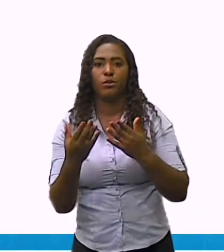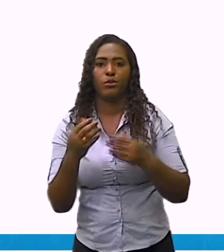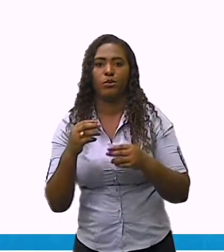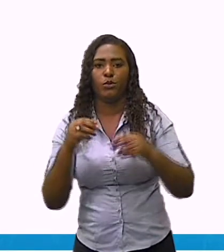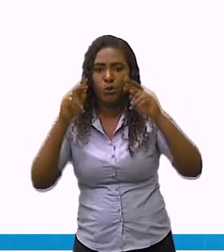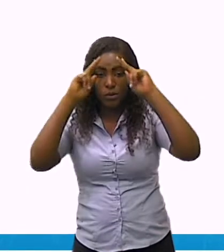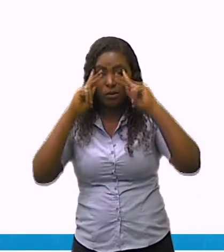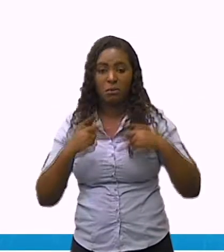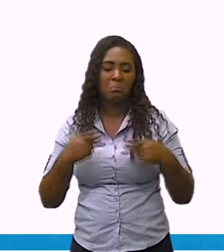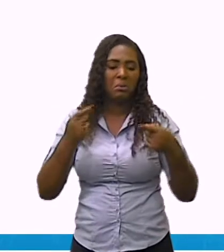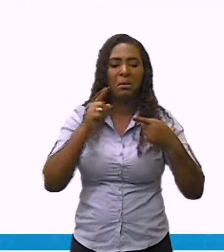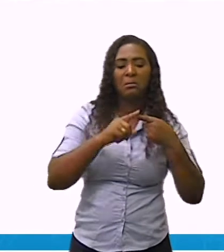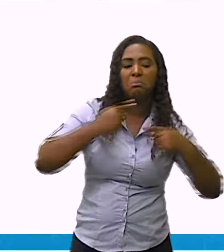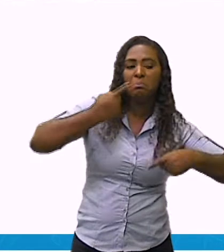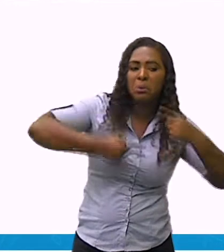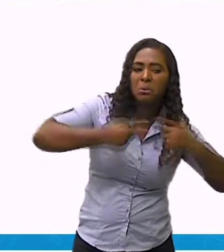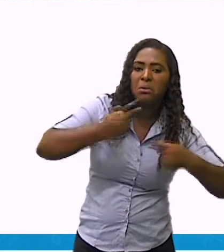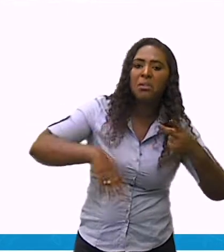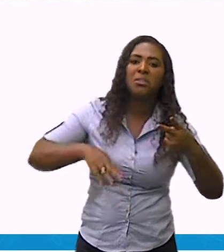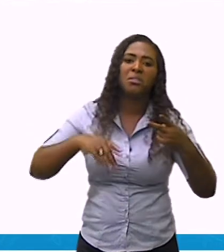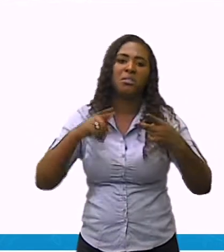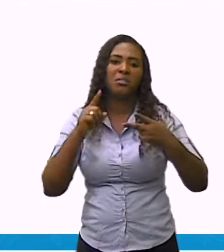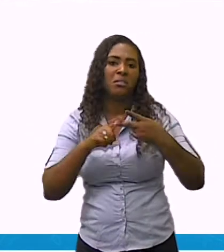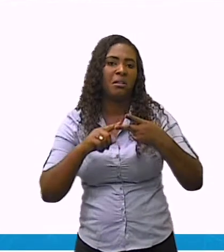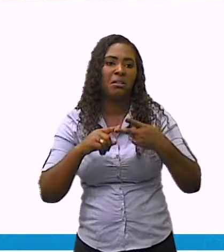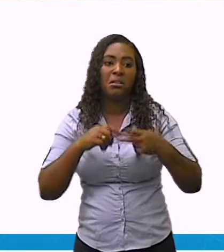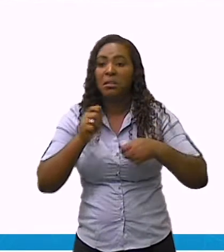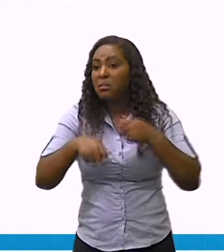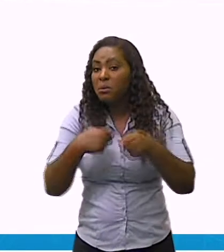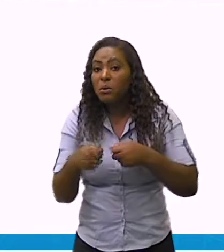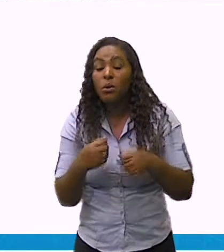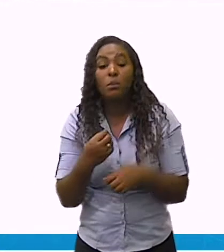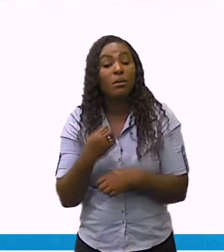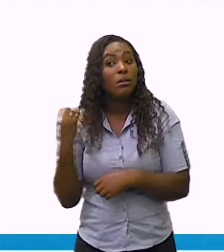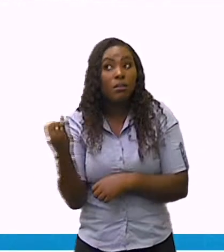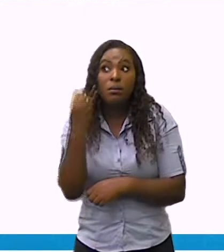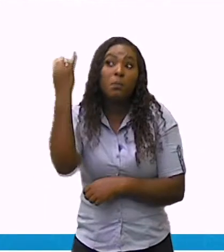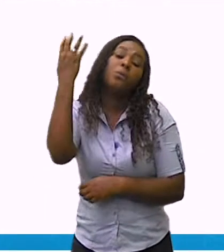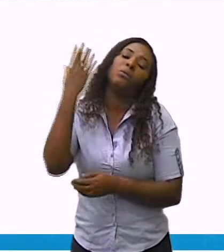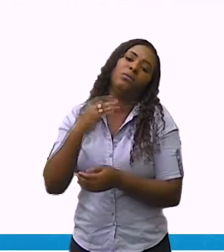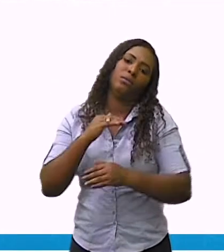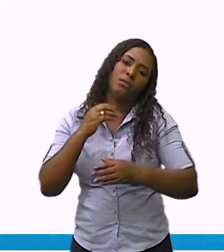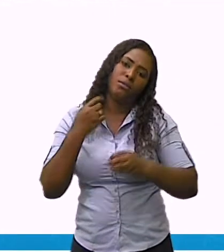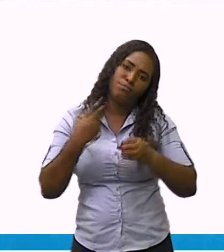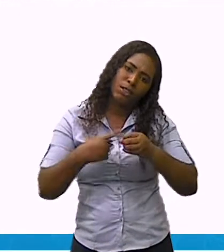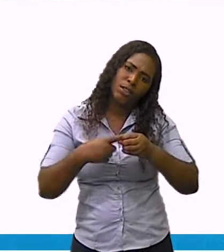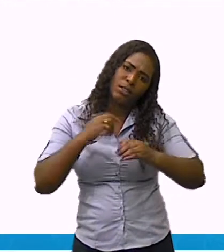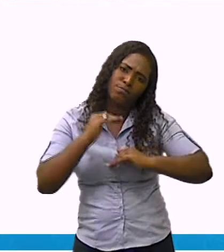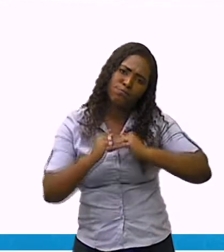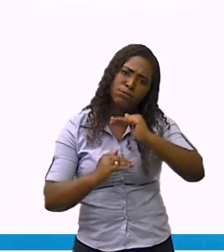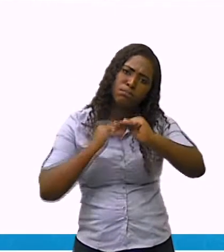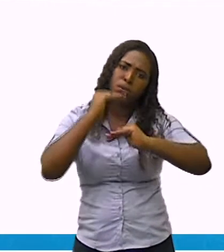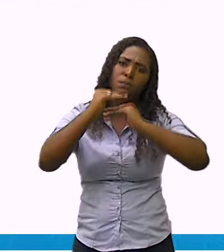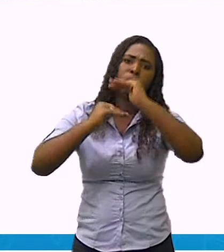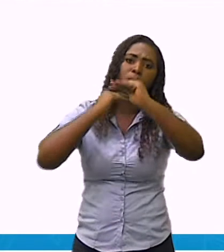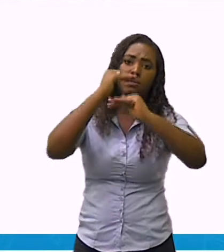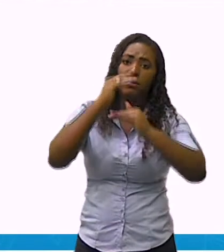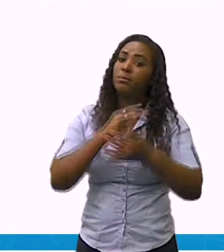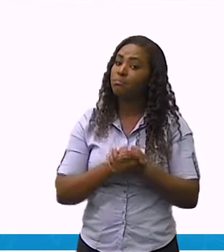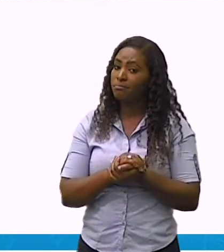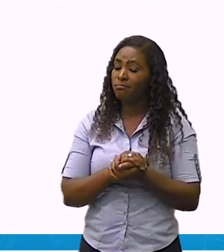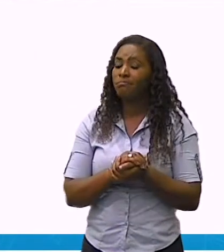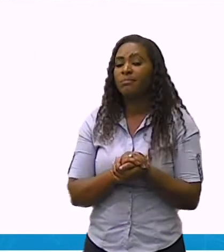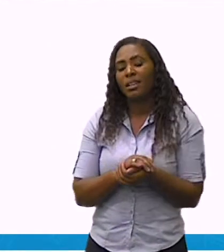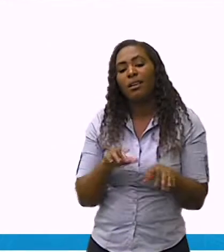e o desenvolvimento das cidades. Nestes ambientes, nós também teremos a